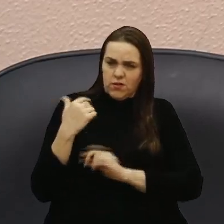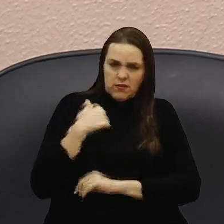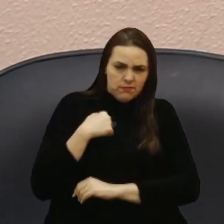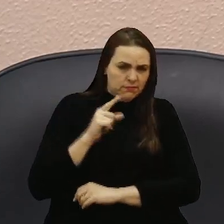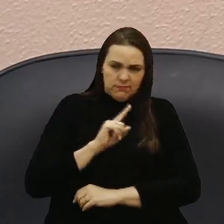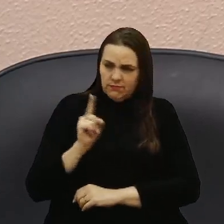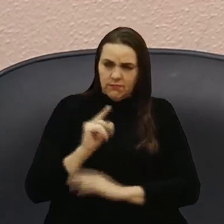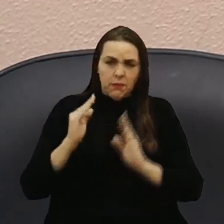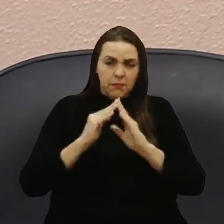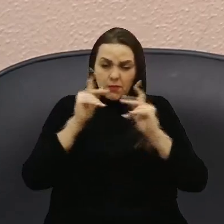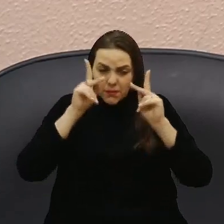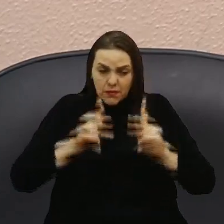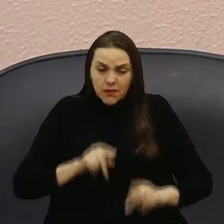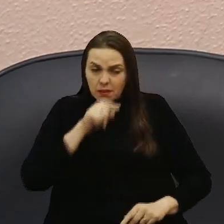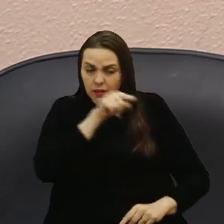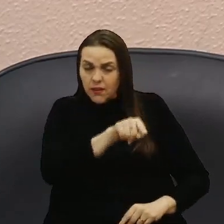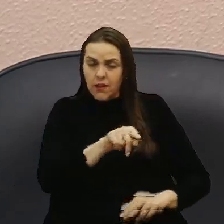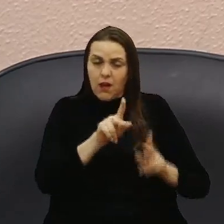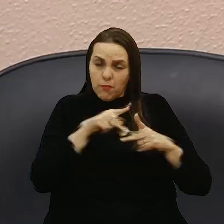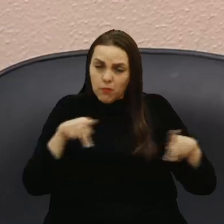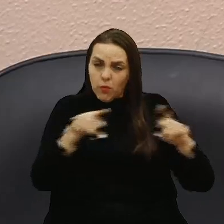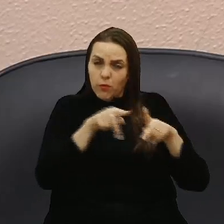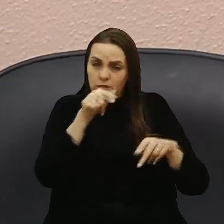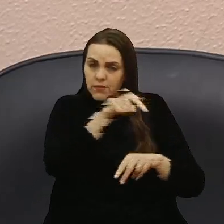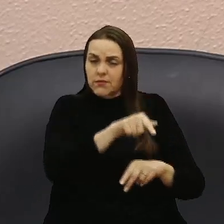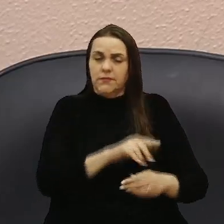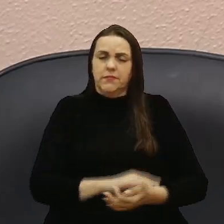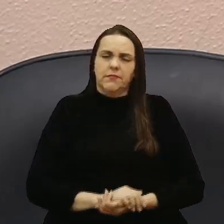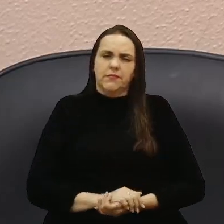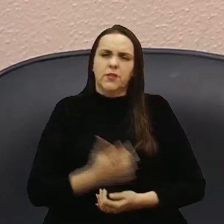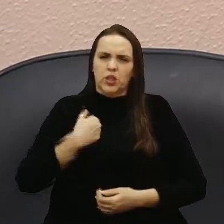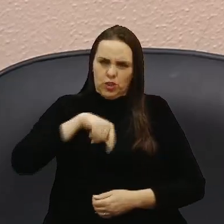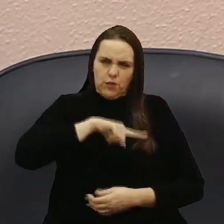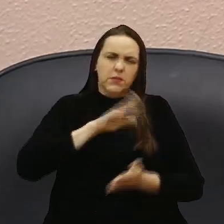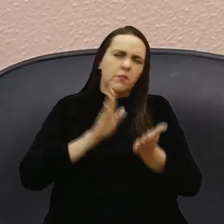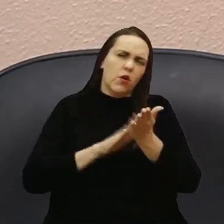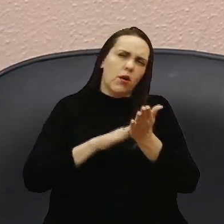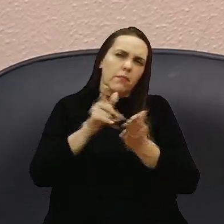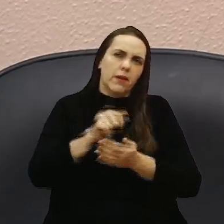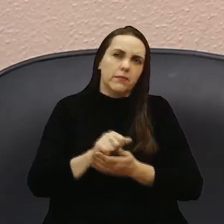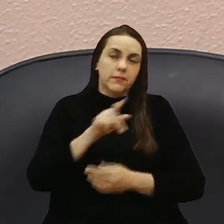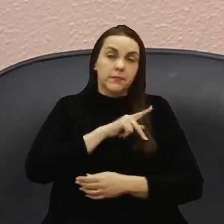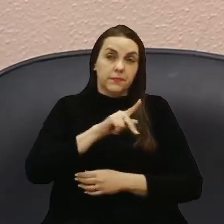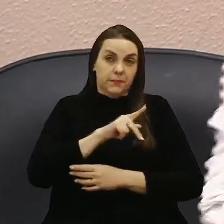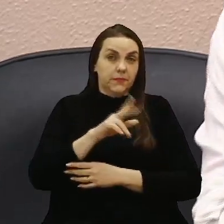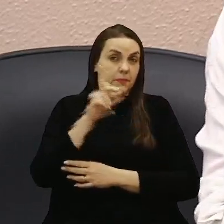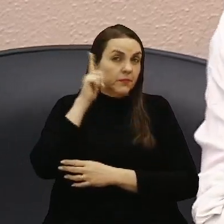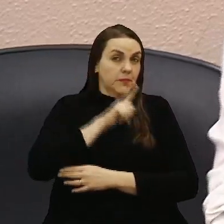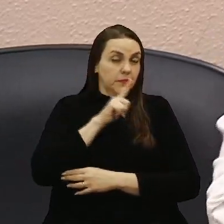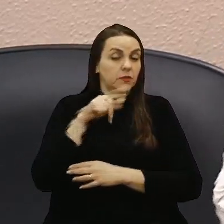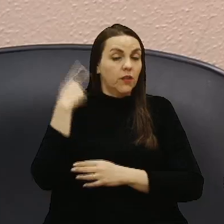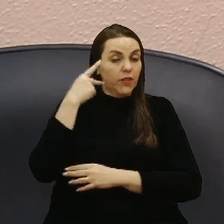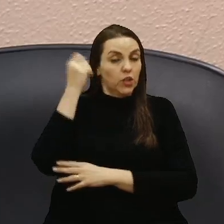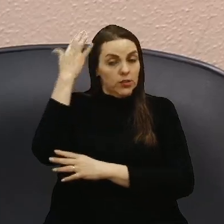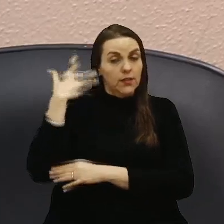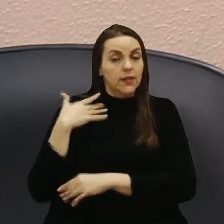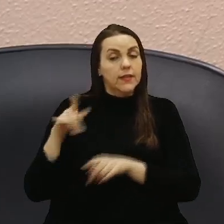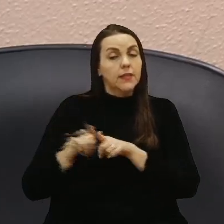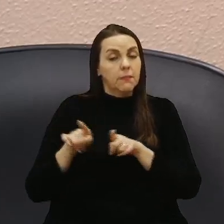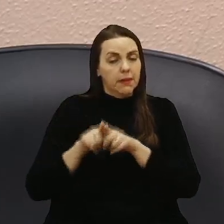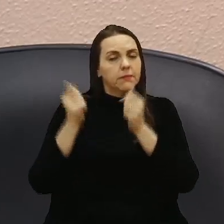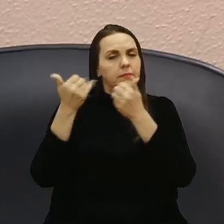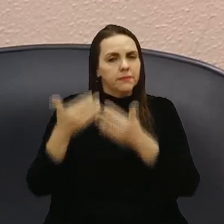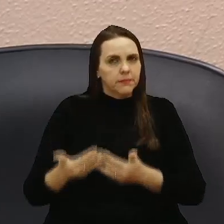que moram lá, é a população. E nós precisamos cobrar. Antes o presidente Lucas e a vereadora Daiane trouxeram sobre isso também. As